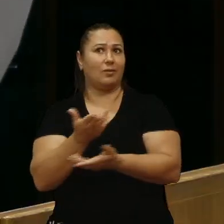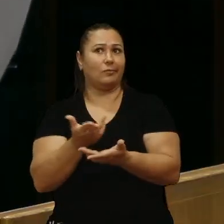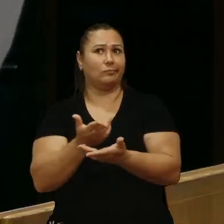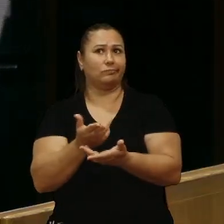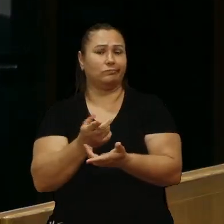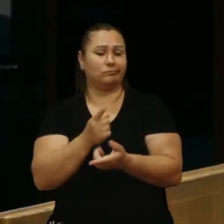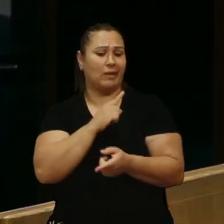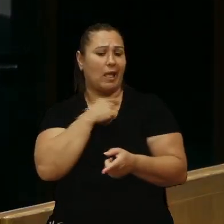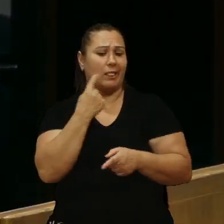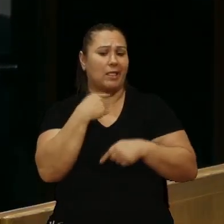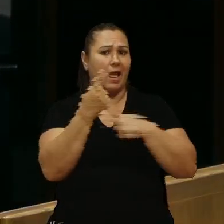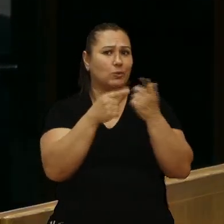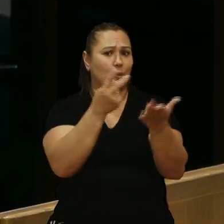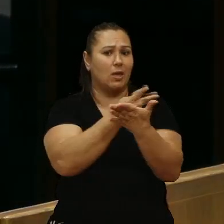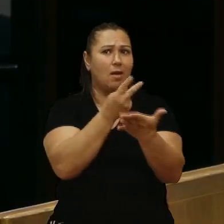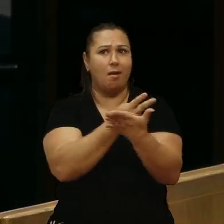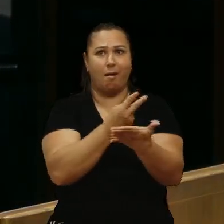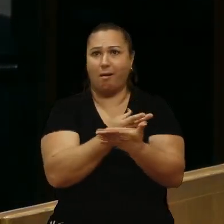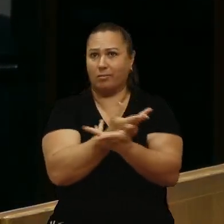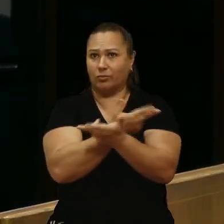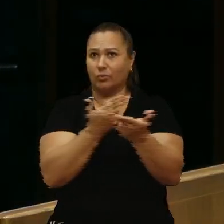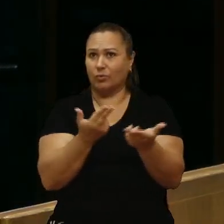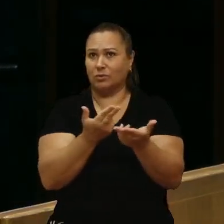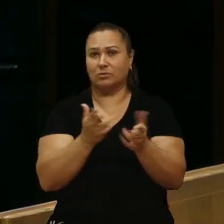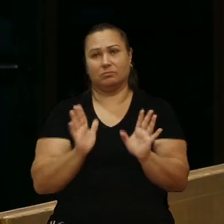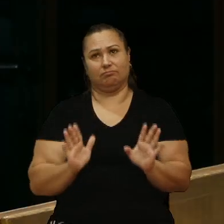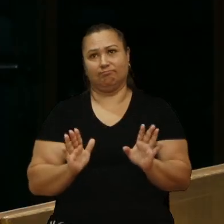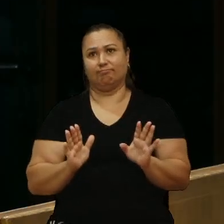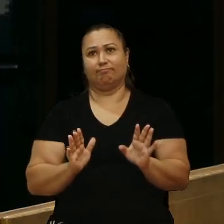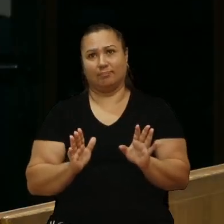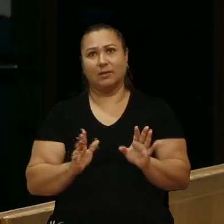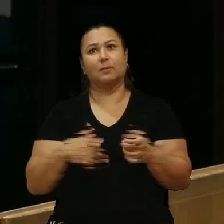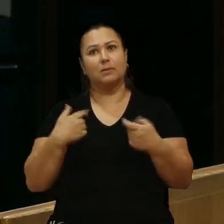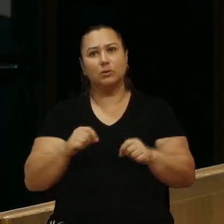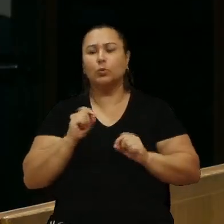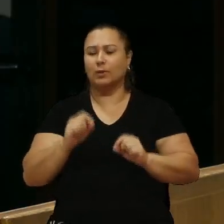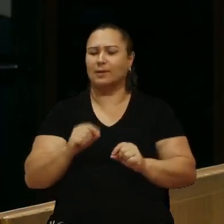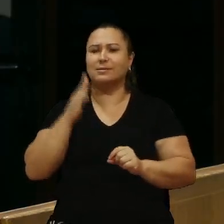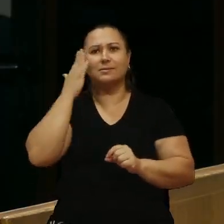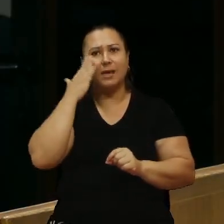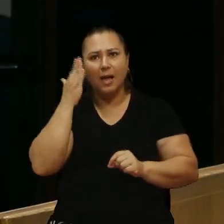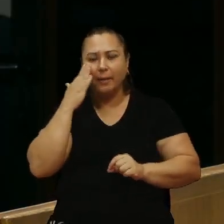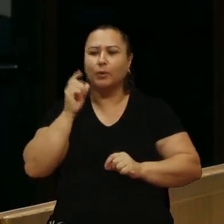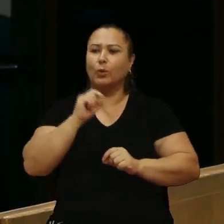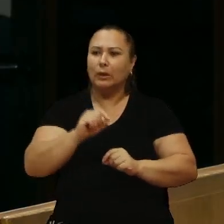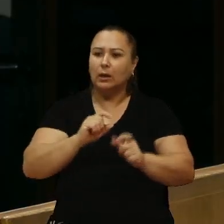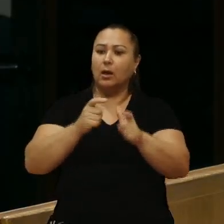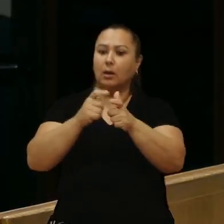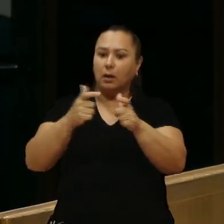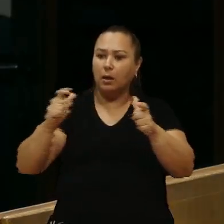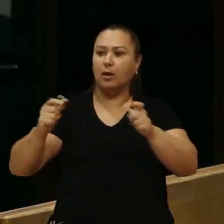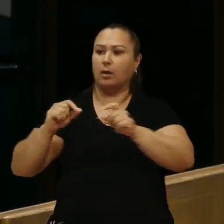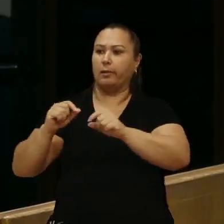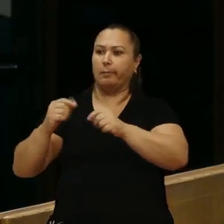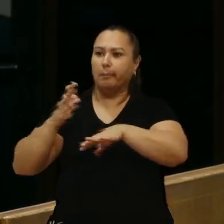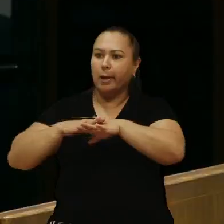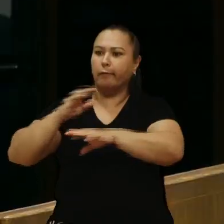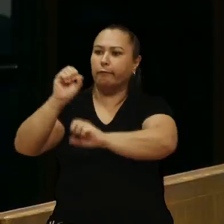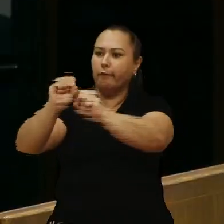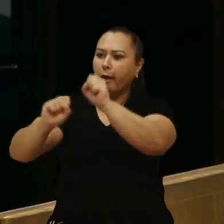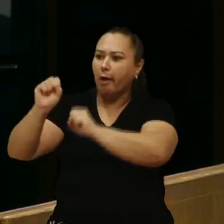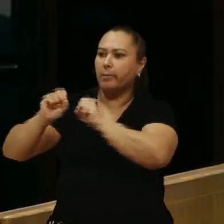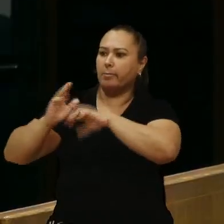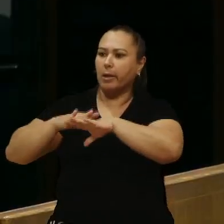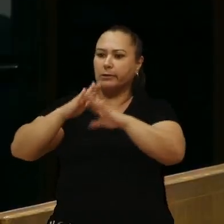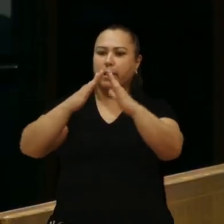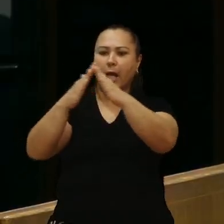atraso significativo. É inegável que há intensificação urbana, é inegável que há ampliação da atividade econômica, é